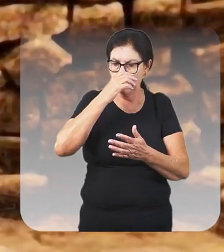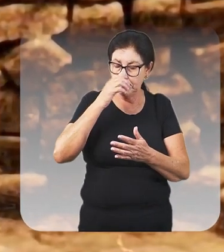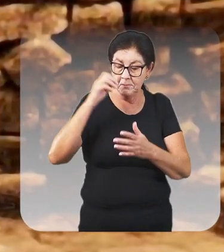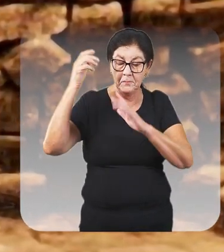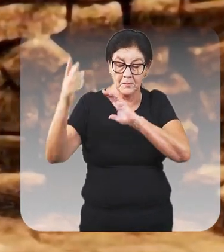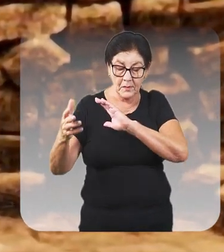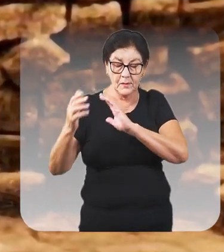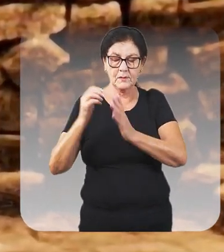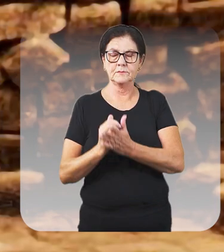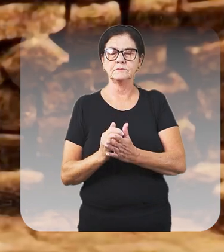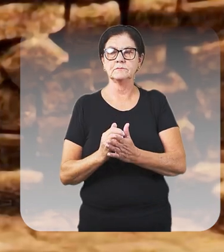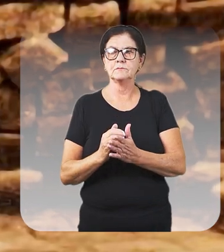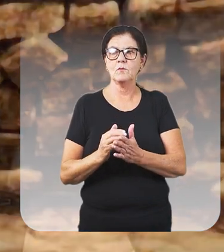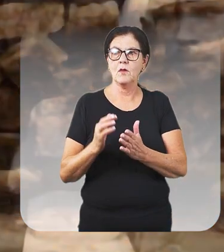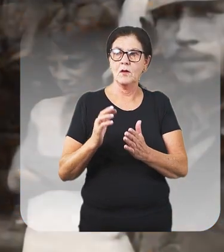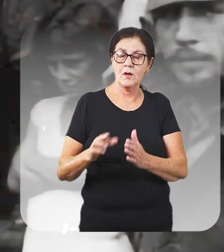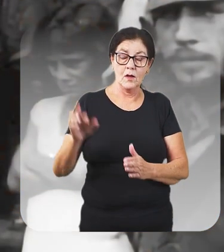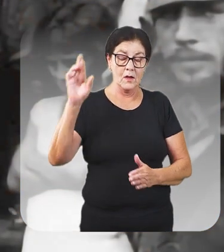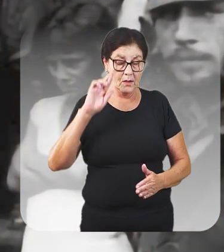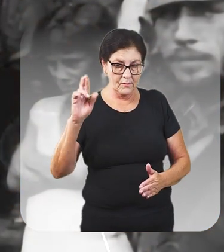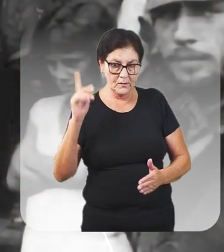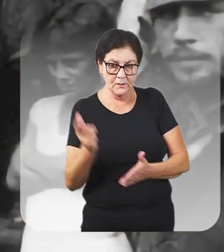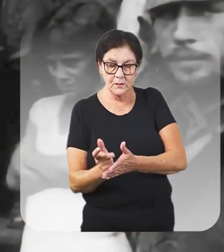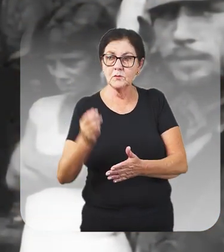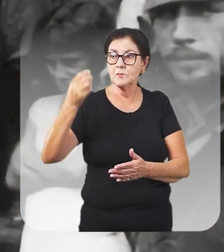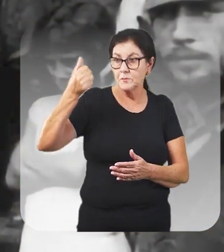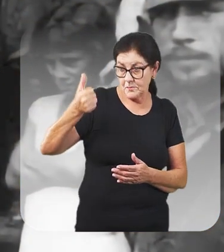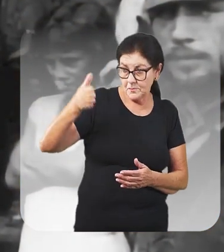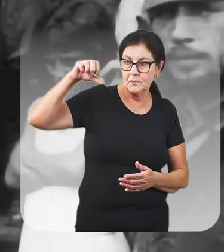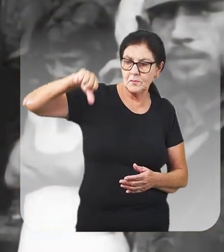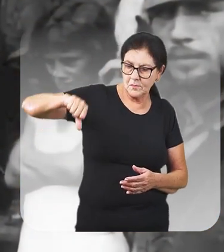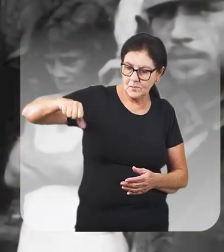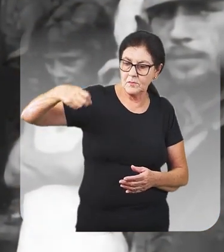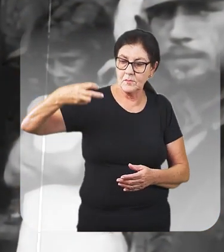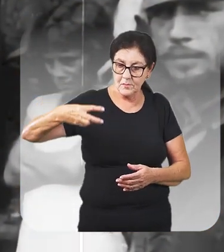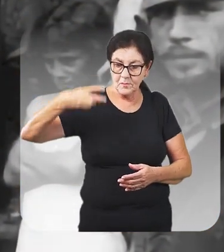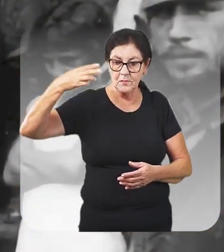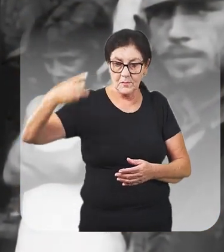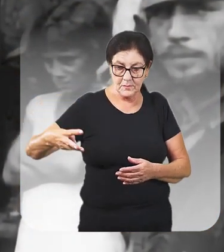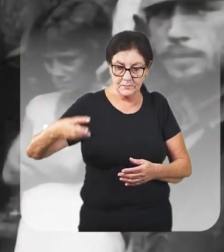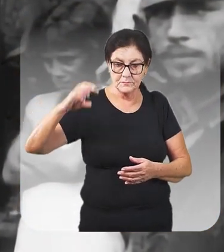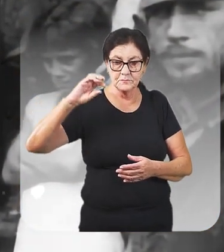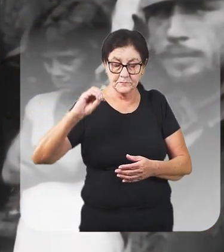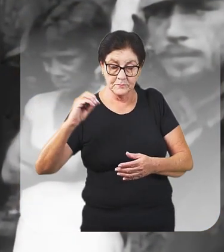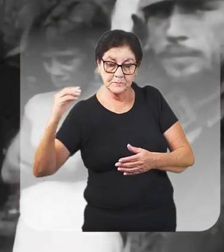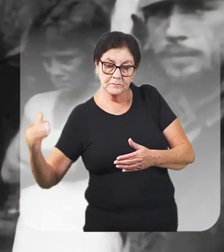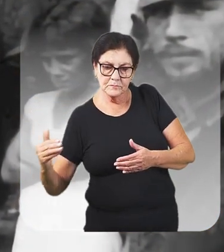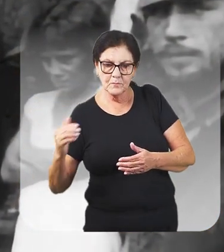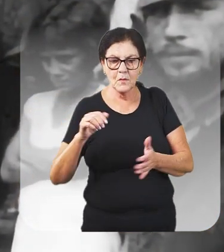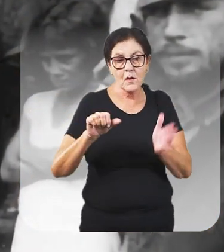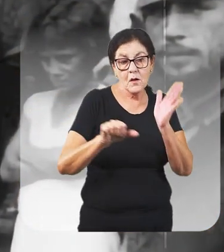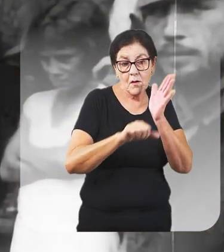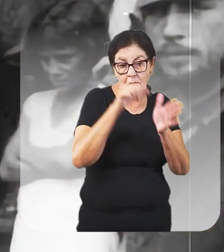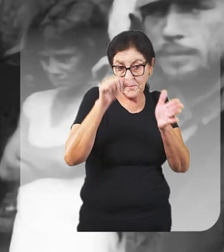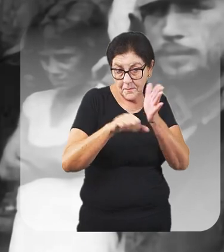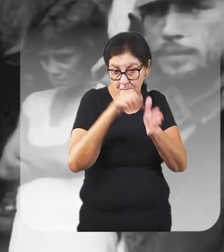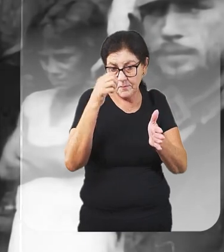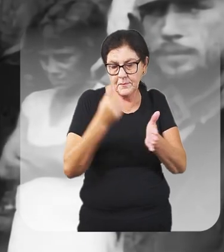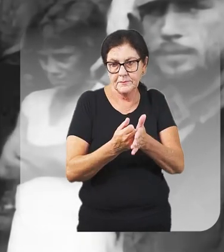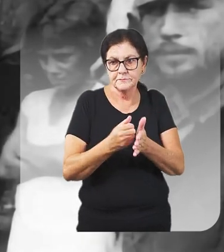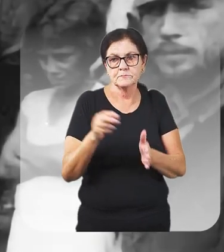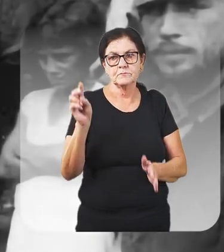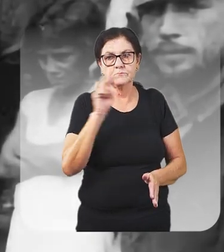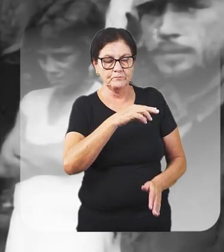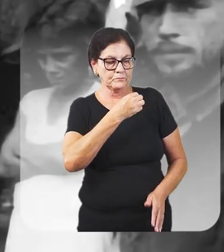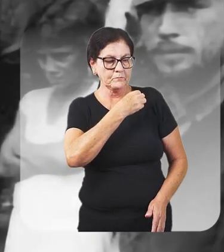de moralização e reforma política, culminando na Revolução de 1930, que finalmente pôs fim à Primeira República e